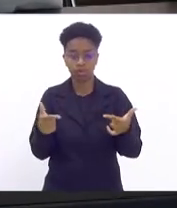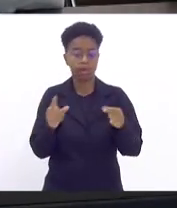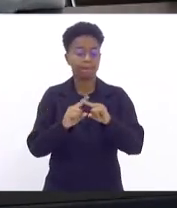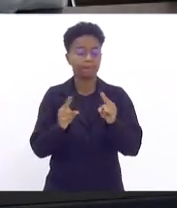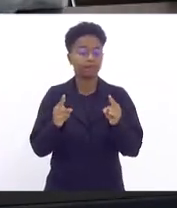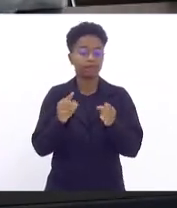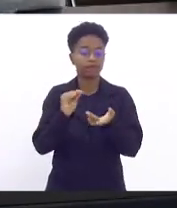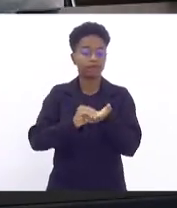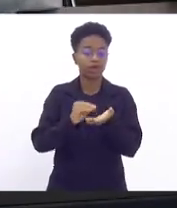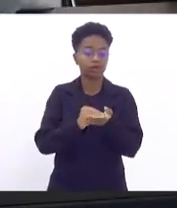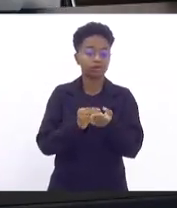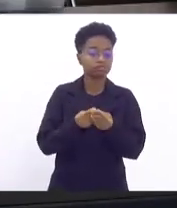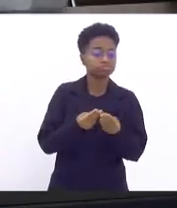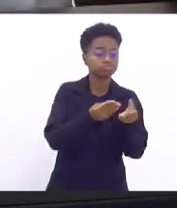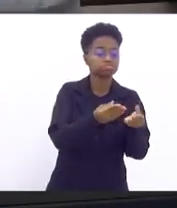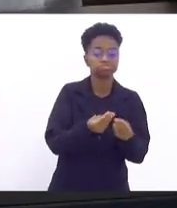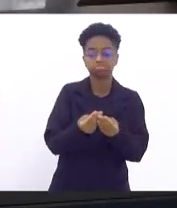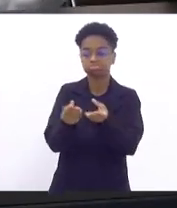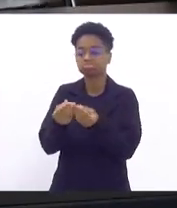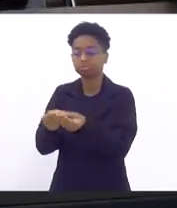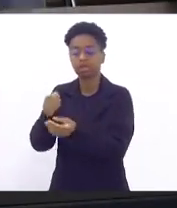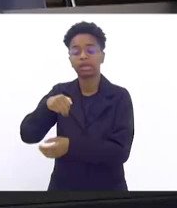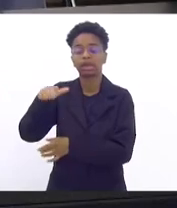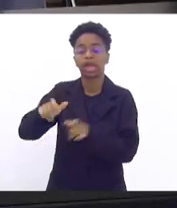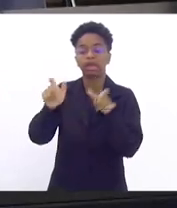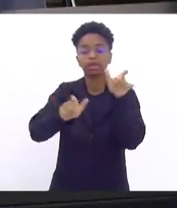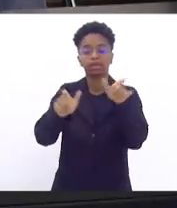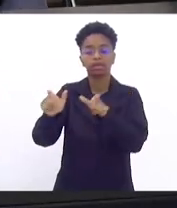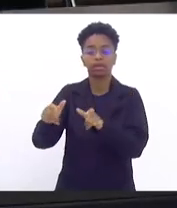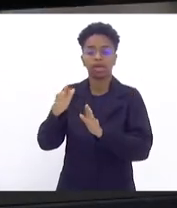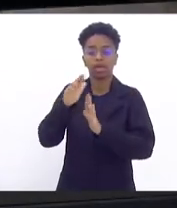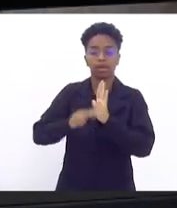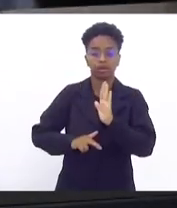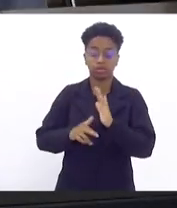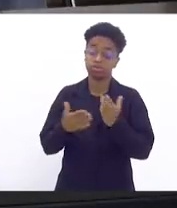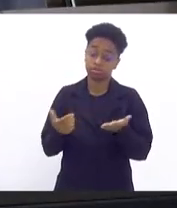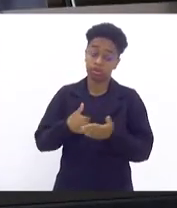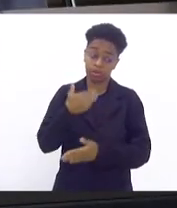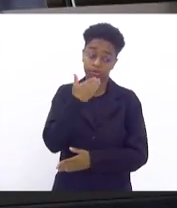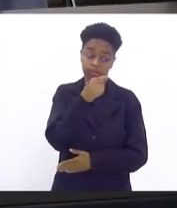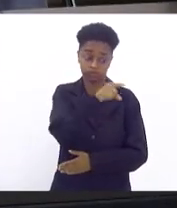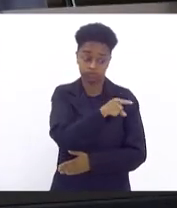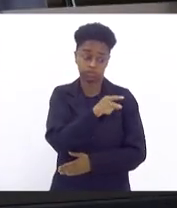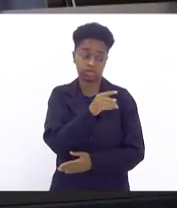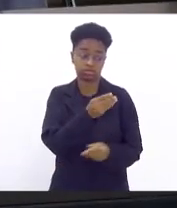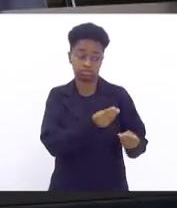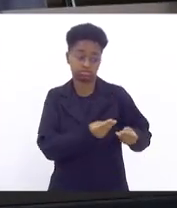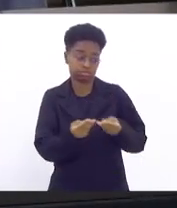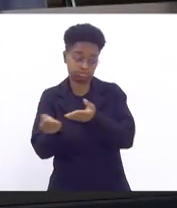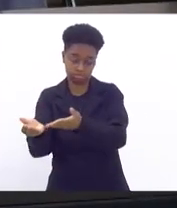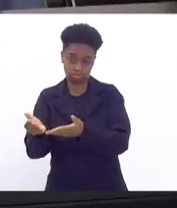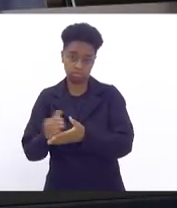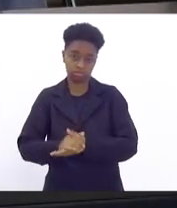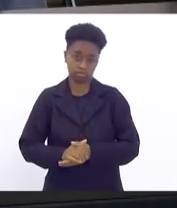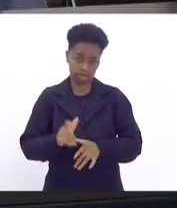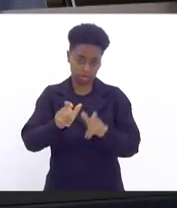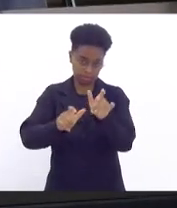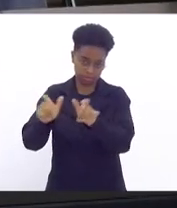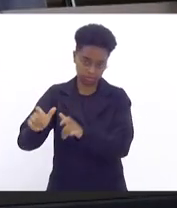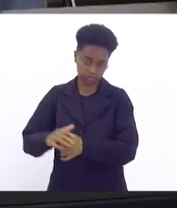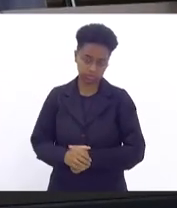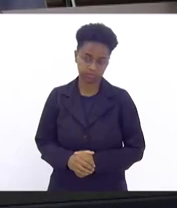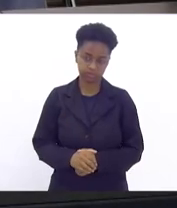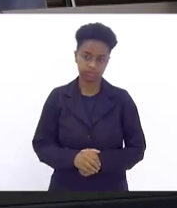designação de relatório excelência que que designe e na